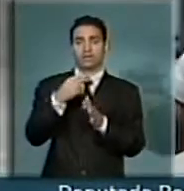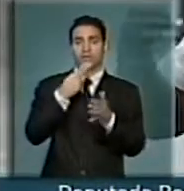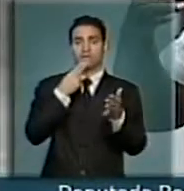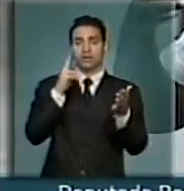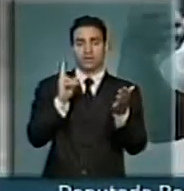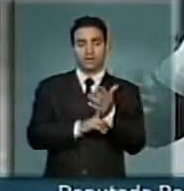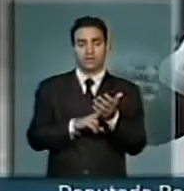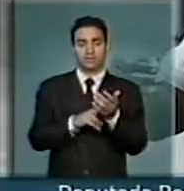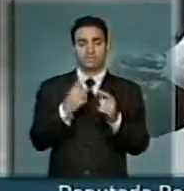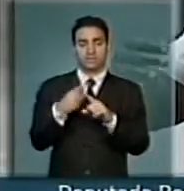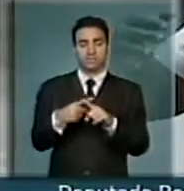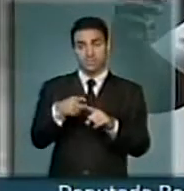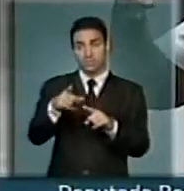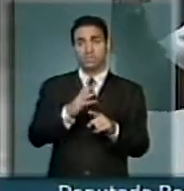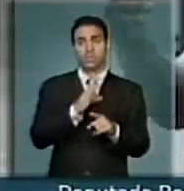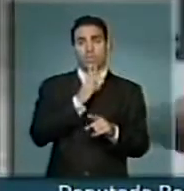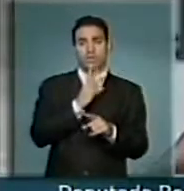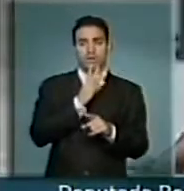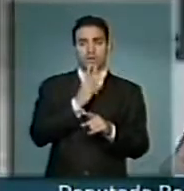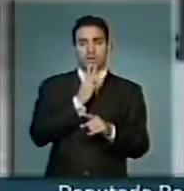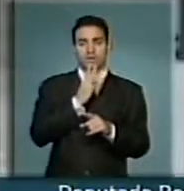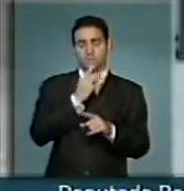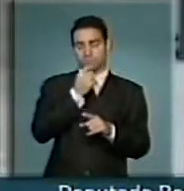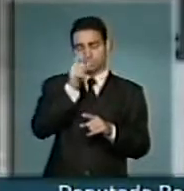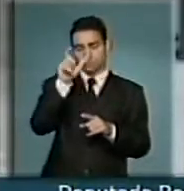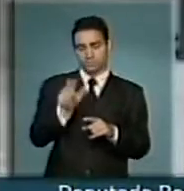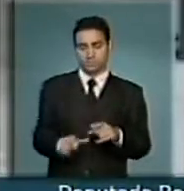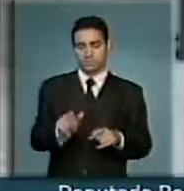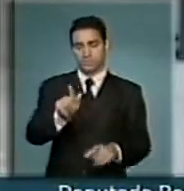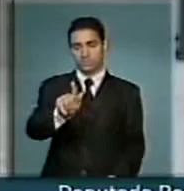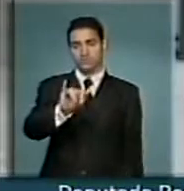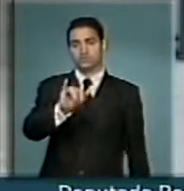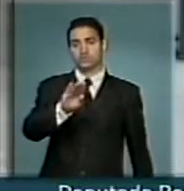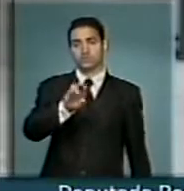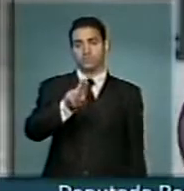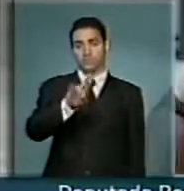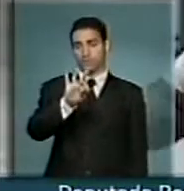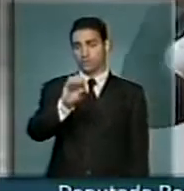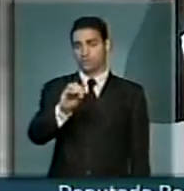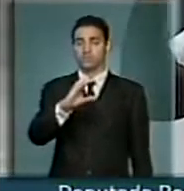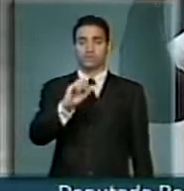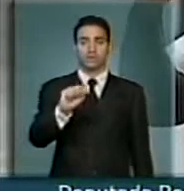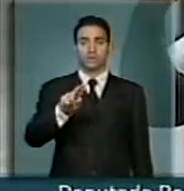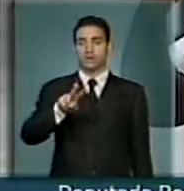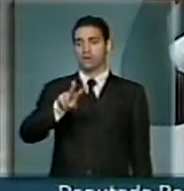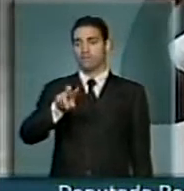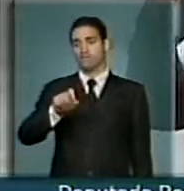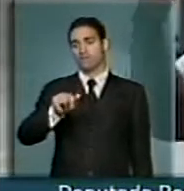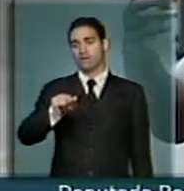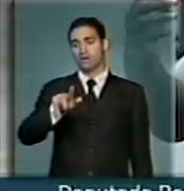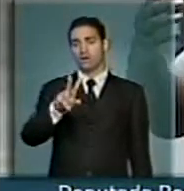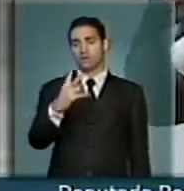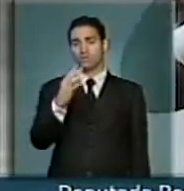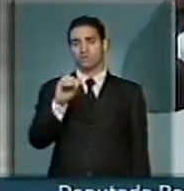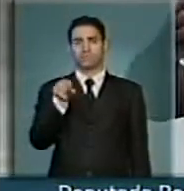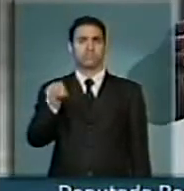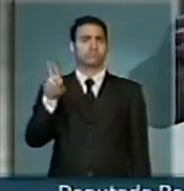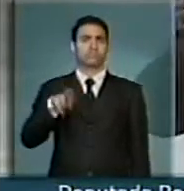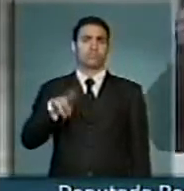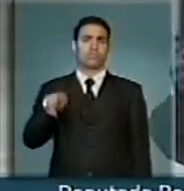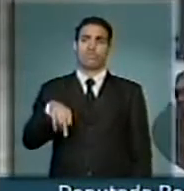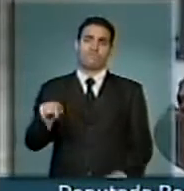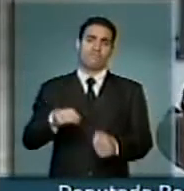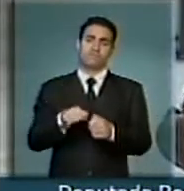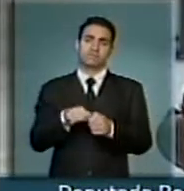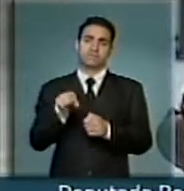manifesto, porque conhecendo o ministro Gilberto Carvalho como conheço, ele jamais teria uma